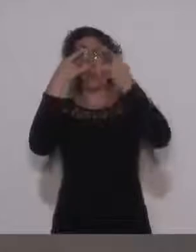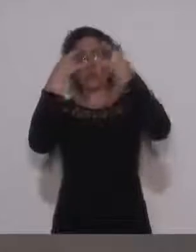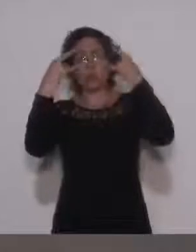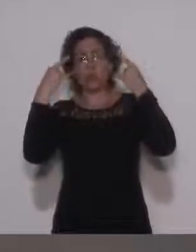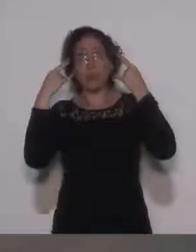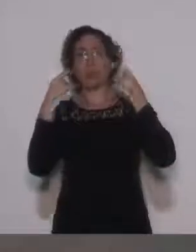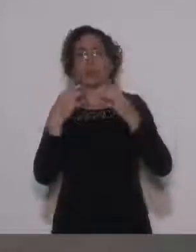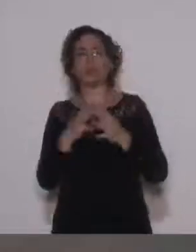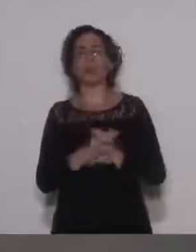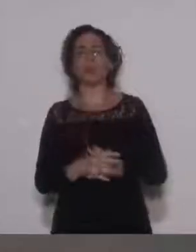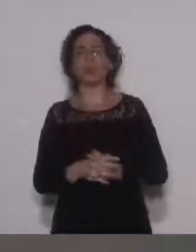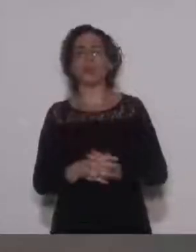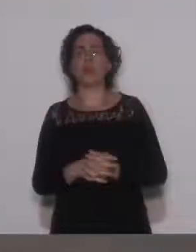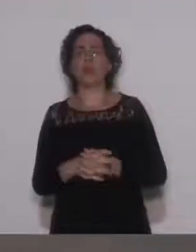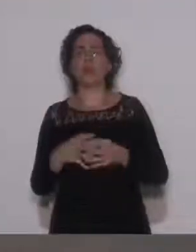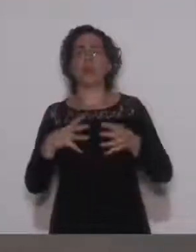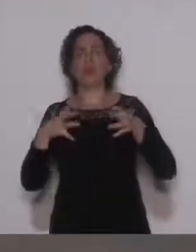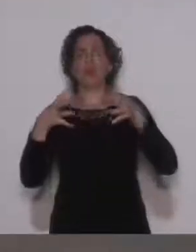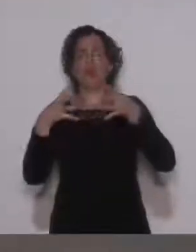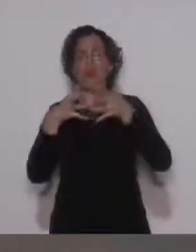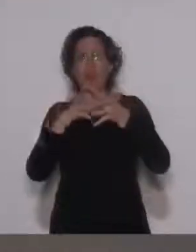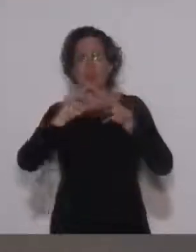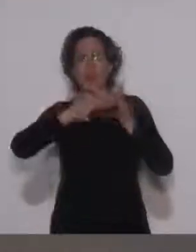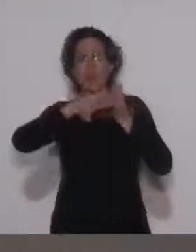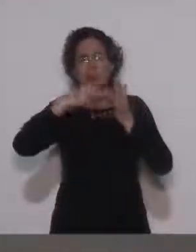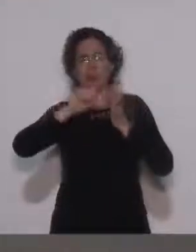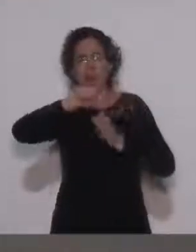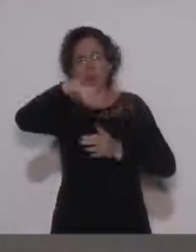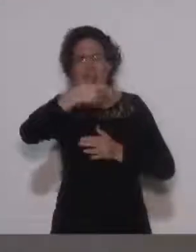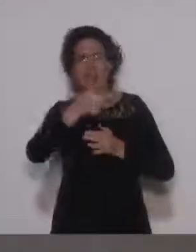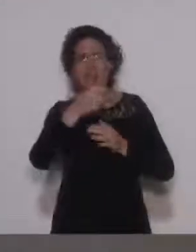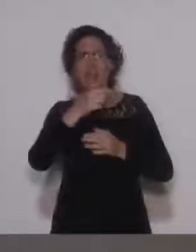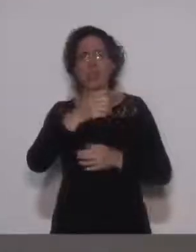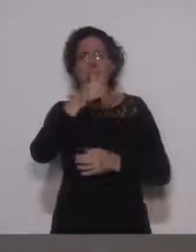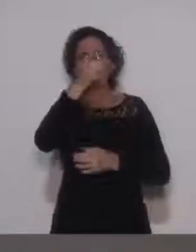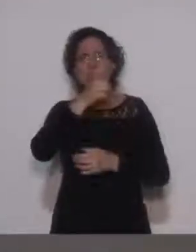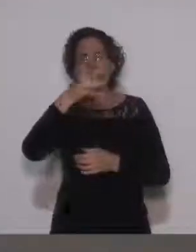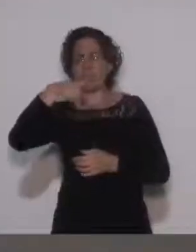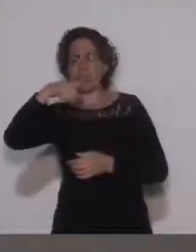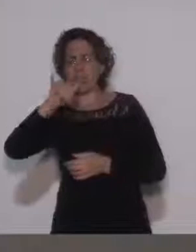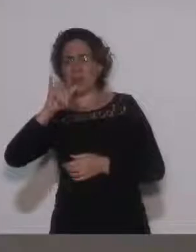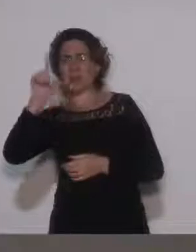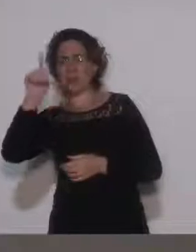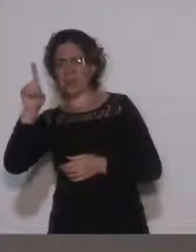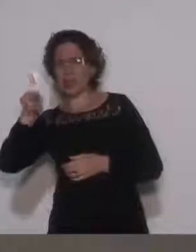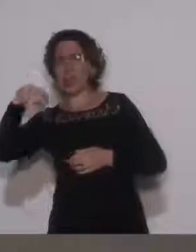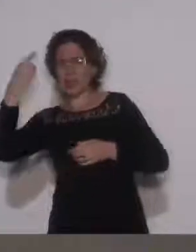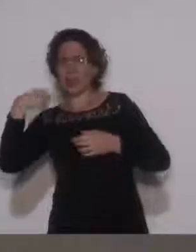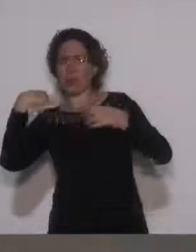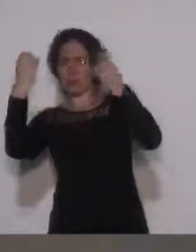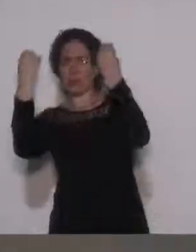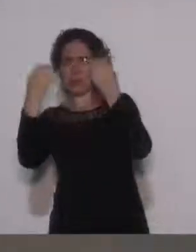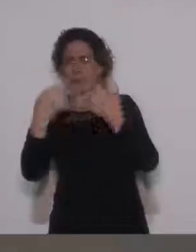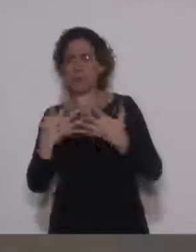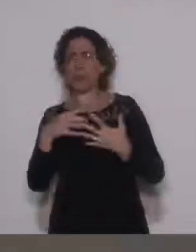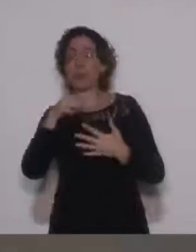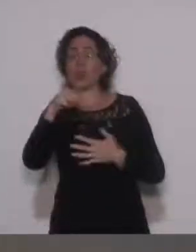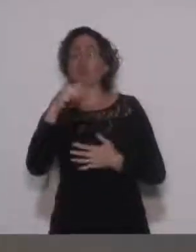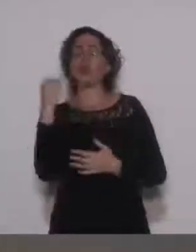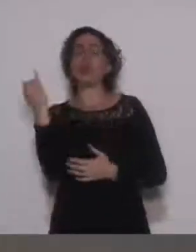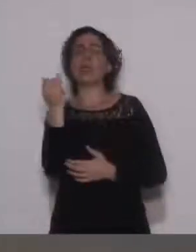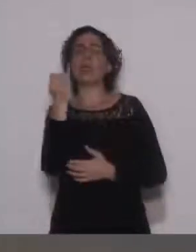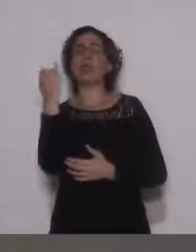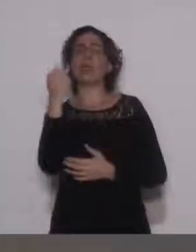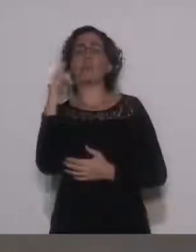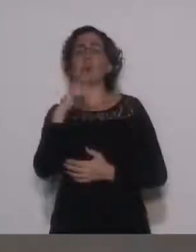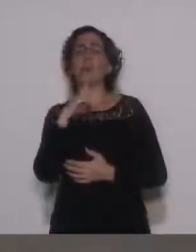geração XYZ é uma denominação que a gente dá para separar a questão das idades aí. Qual a importância para eles?